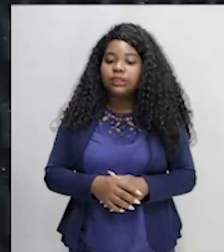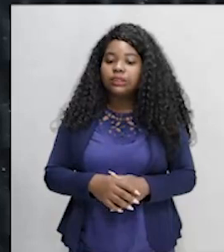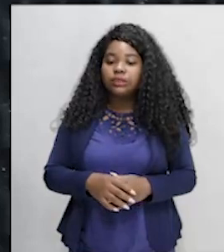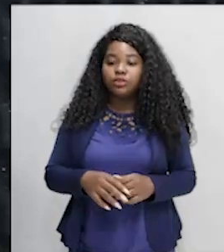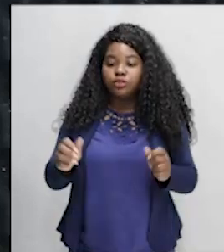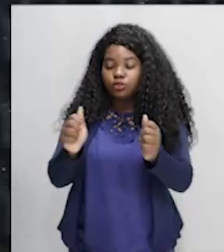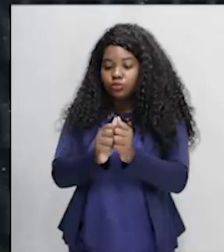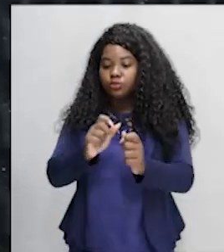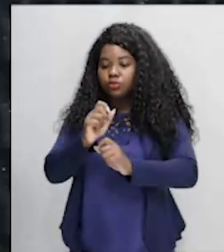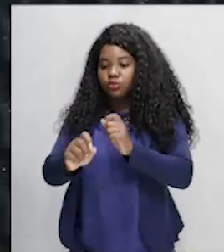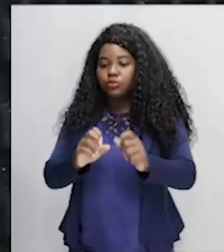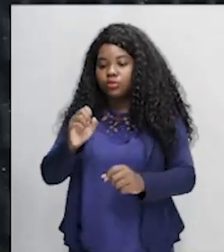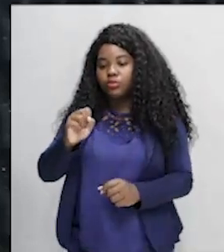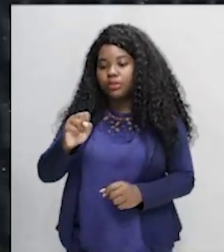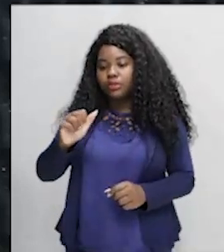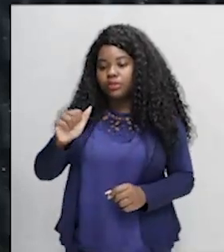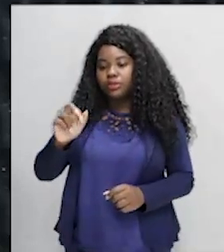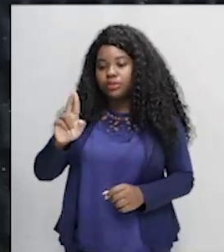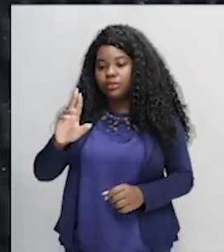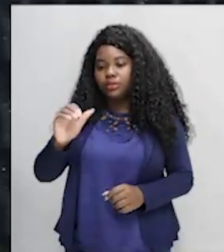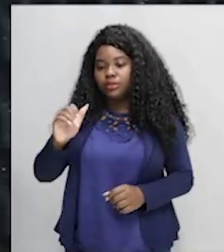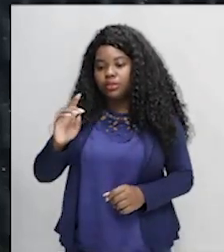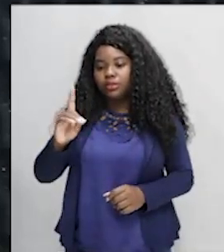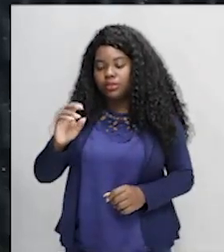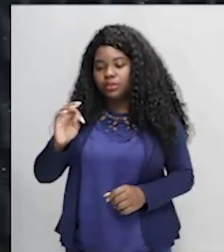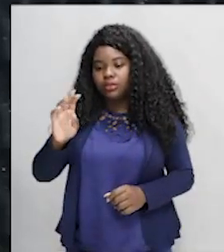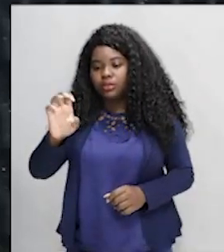sacerdotes. E aí este corpo ele passa mais ou menos